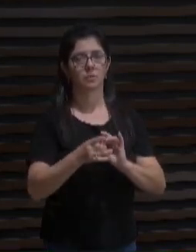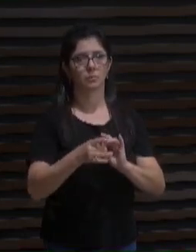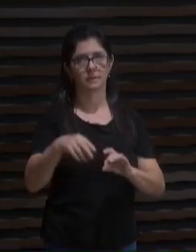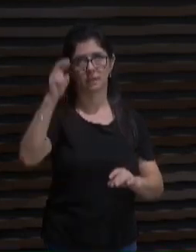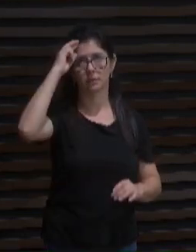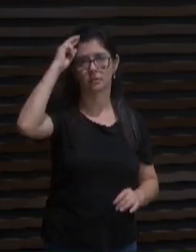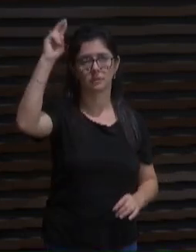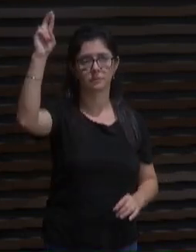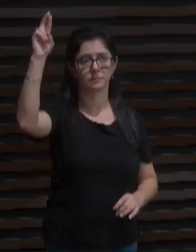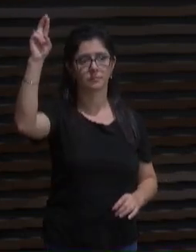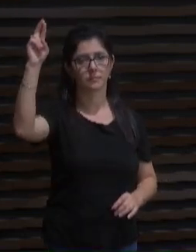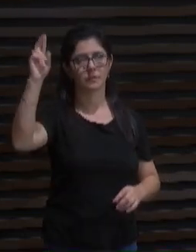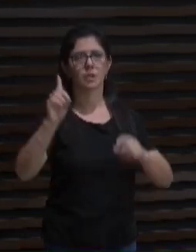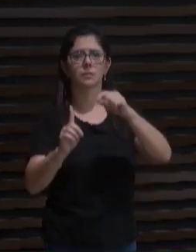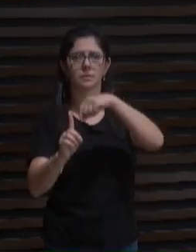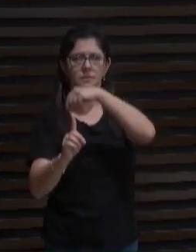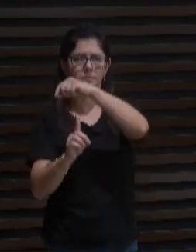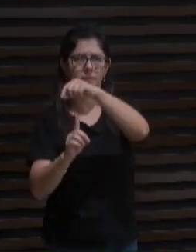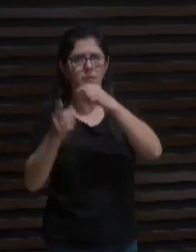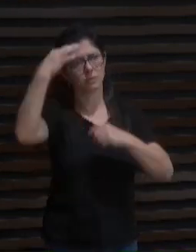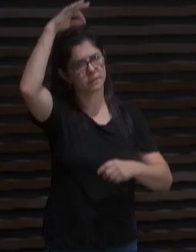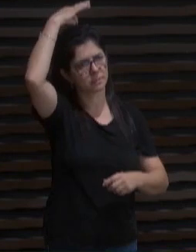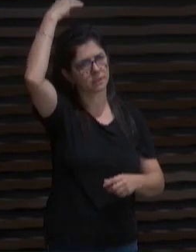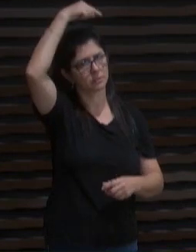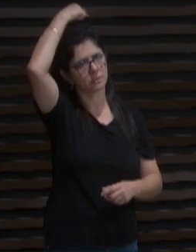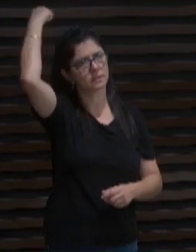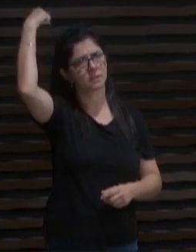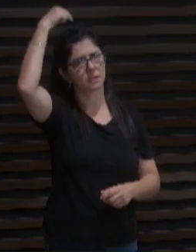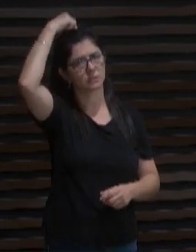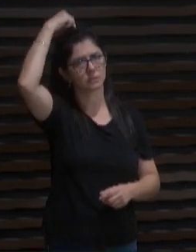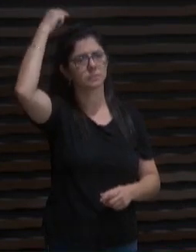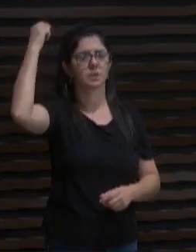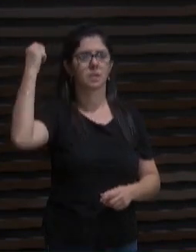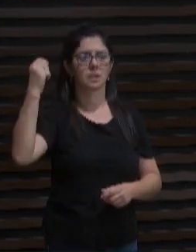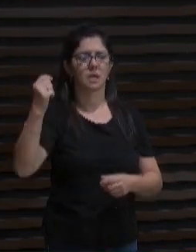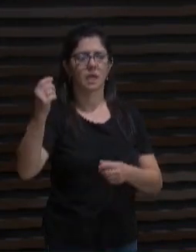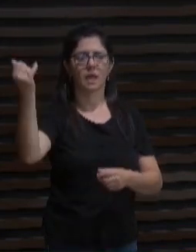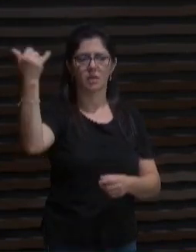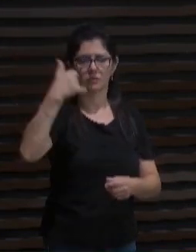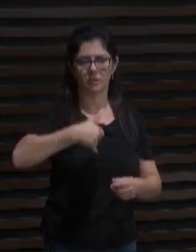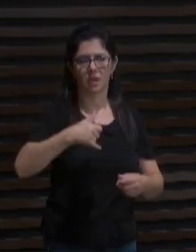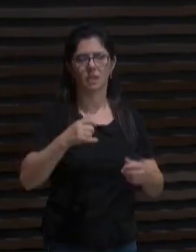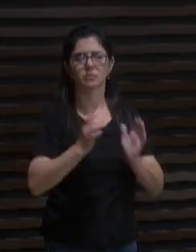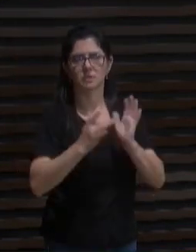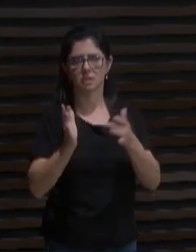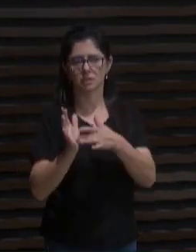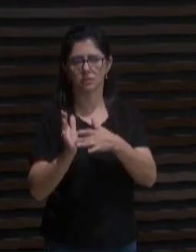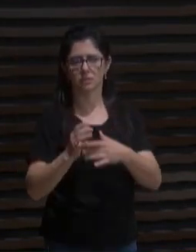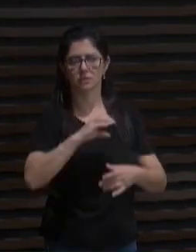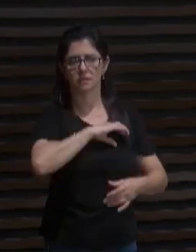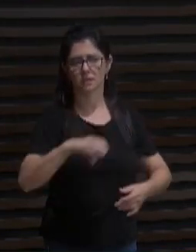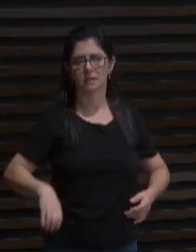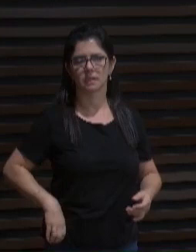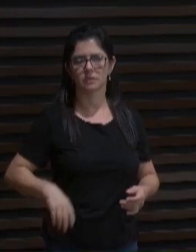Senhor. O Espírito Santo é o agente enviado por Jesus Cristo para agir entre o